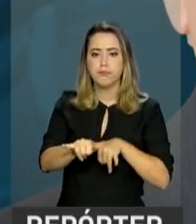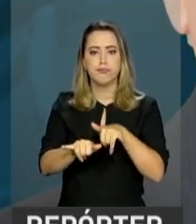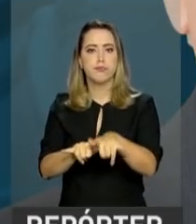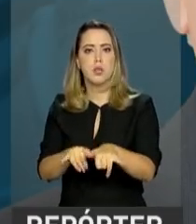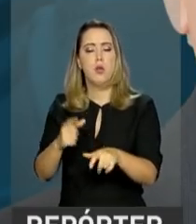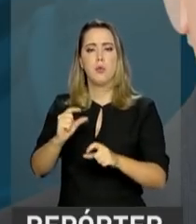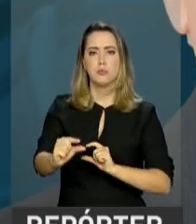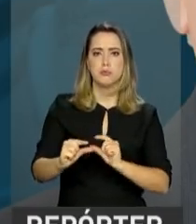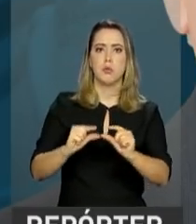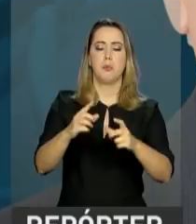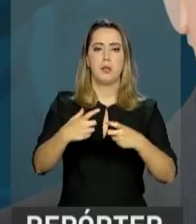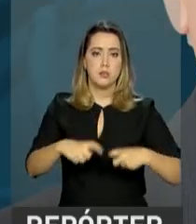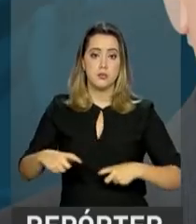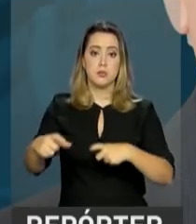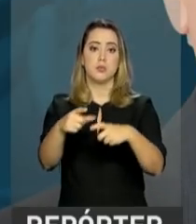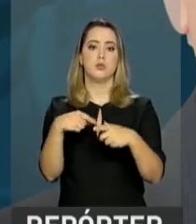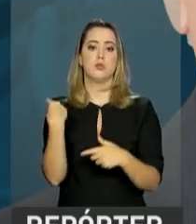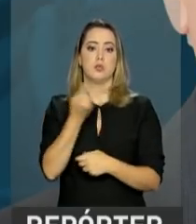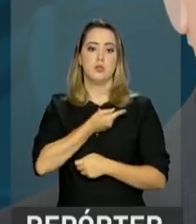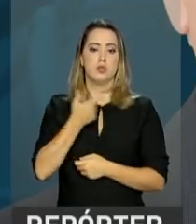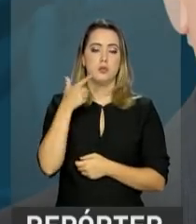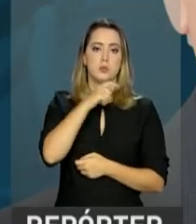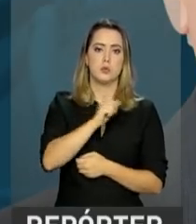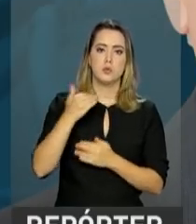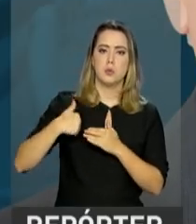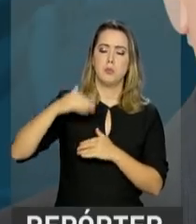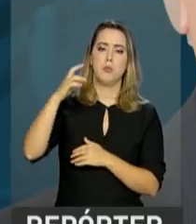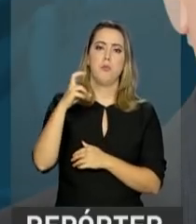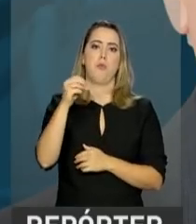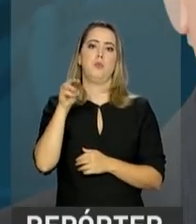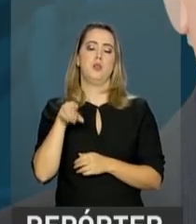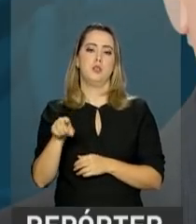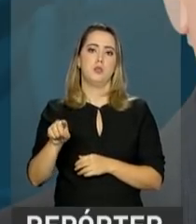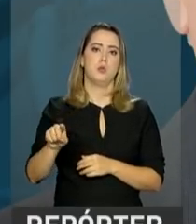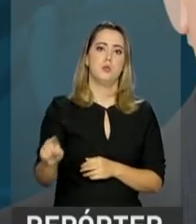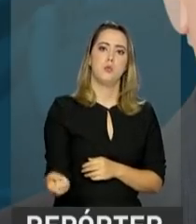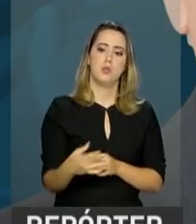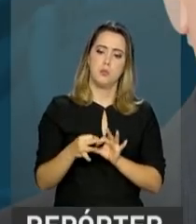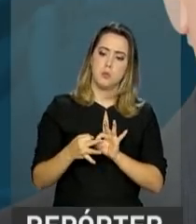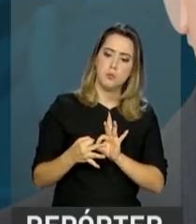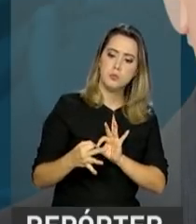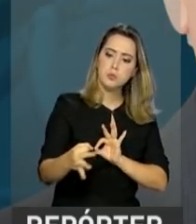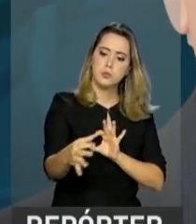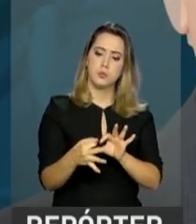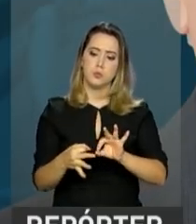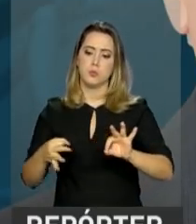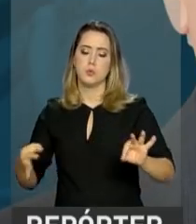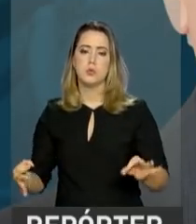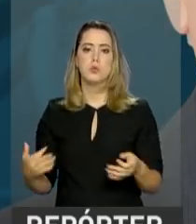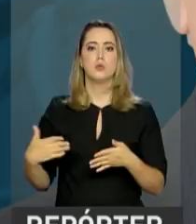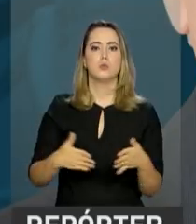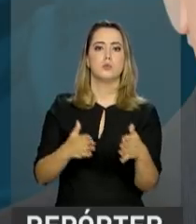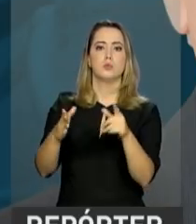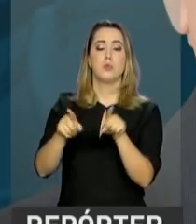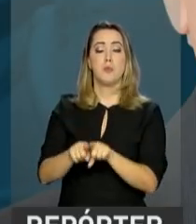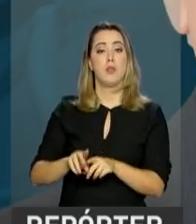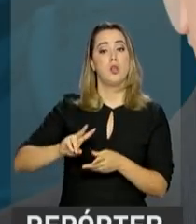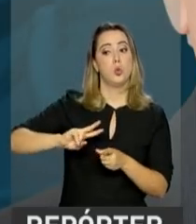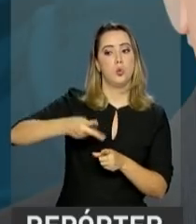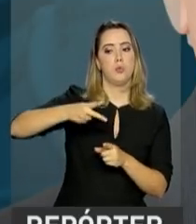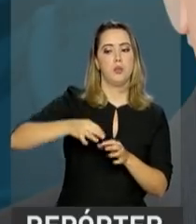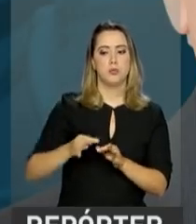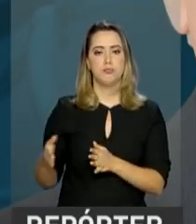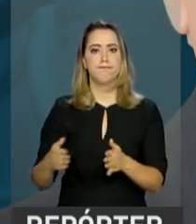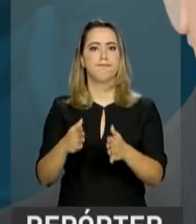pequenos terminais vamos recuperar mais de 50 mil quilômetros de estrada e ainda duplicar mais de 500 quilômetros